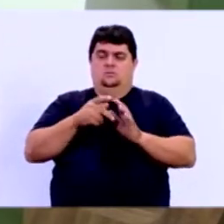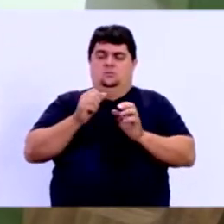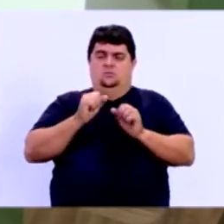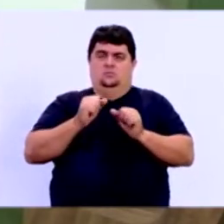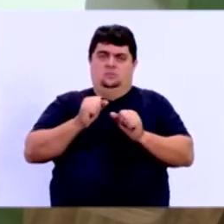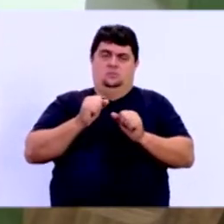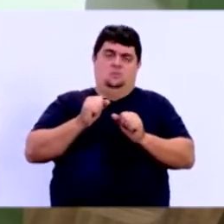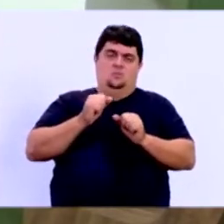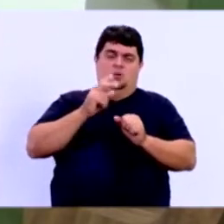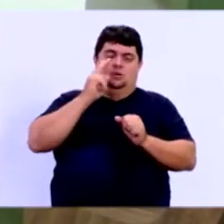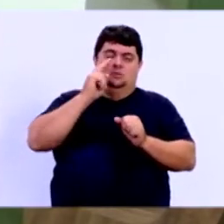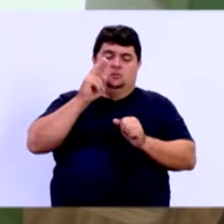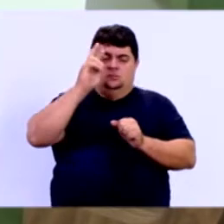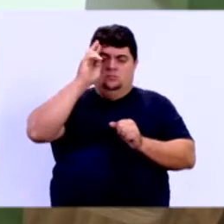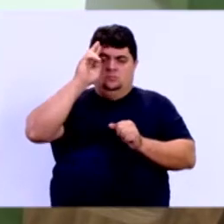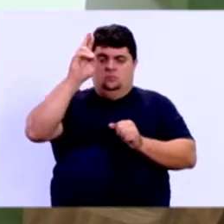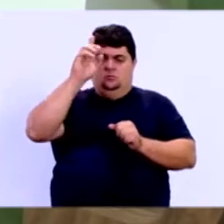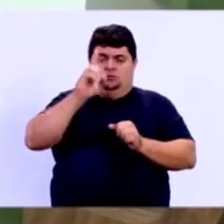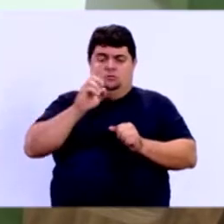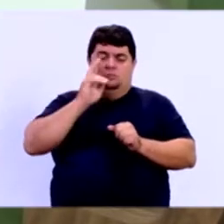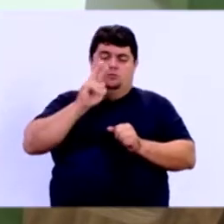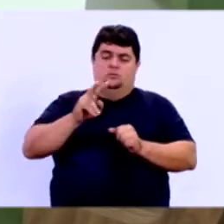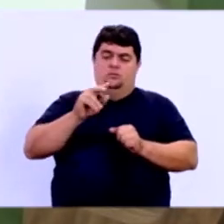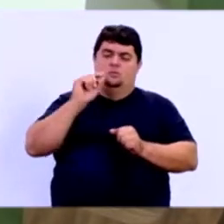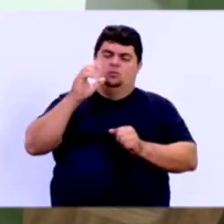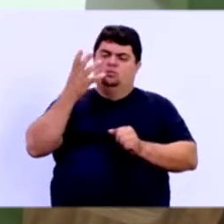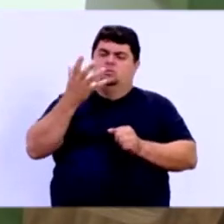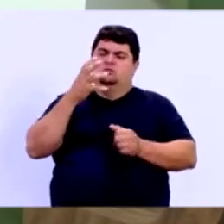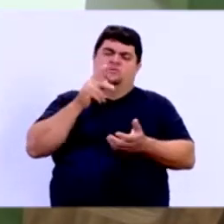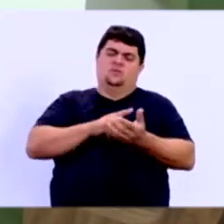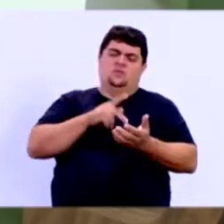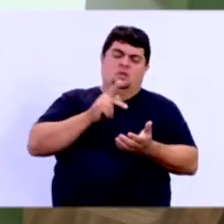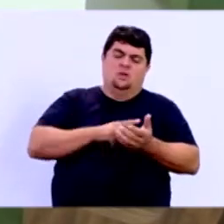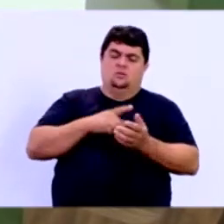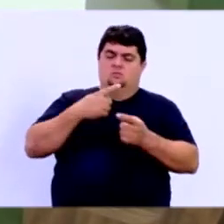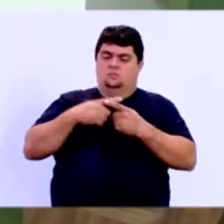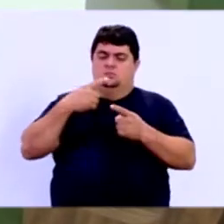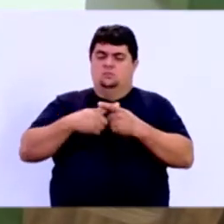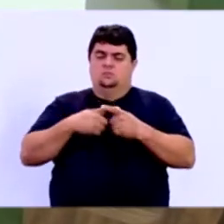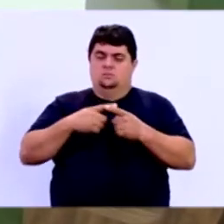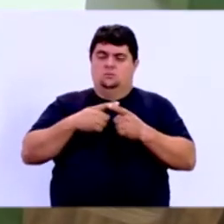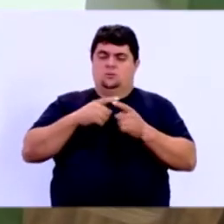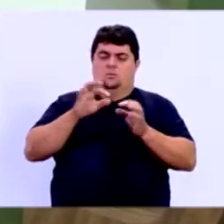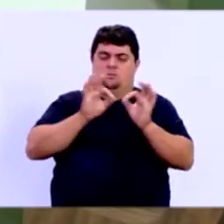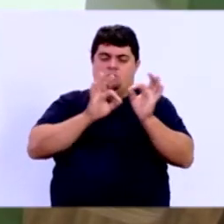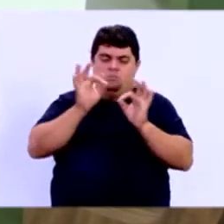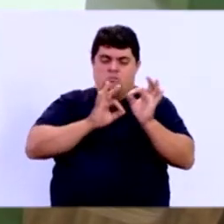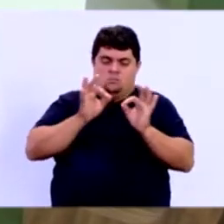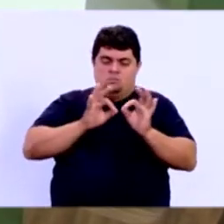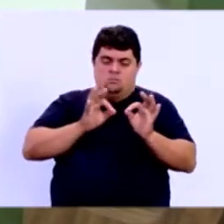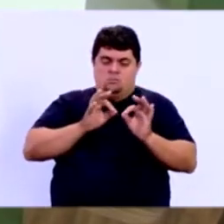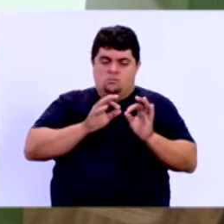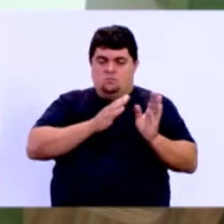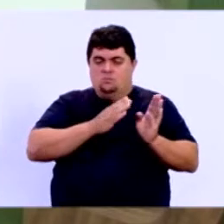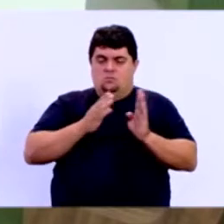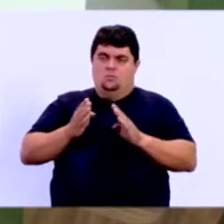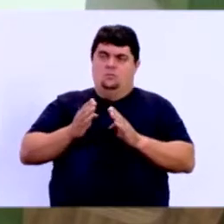de uma organização, ele analise os cenários. Ele analise os cenários para poder ajustar o seu objetivo